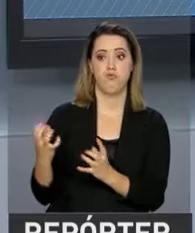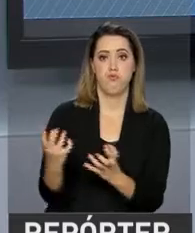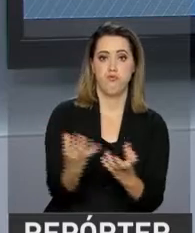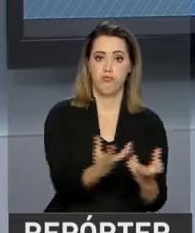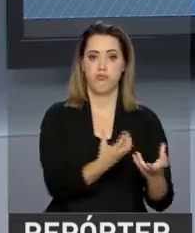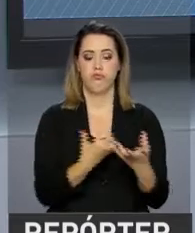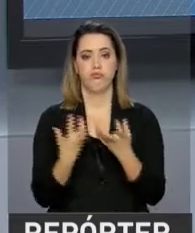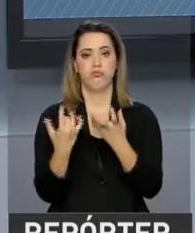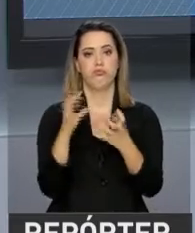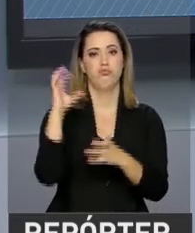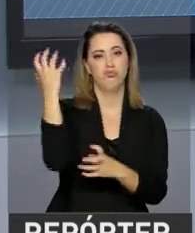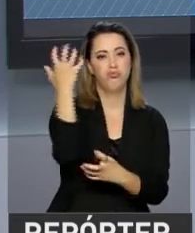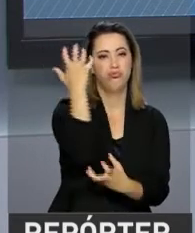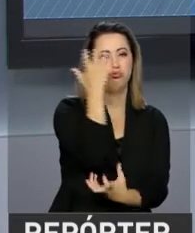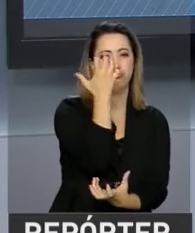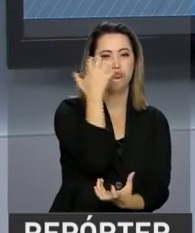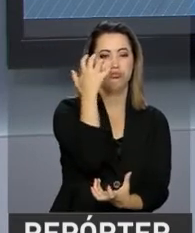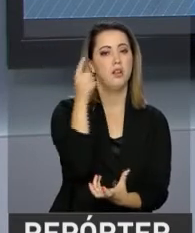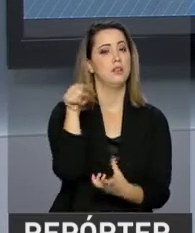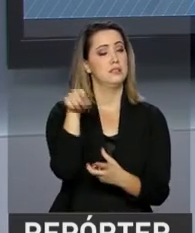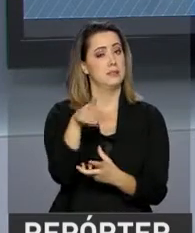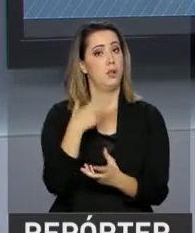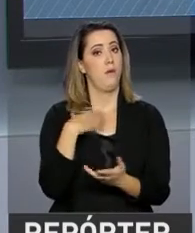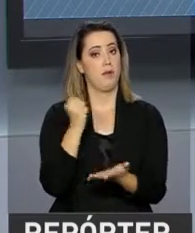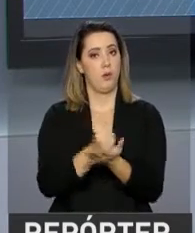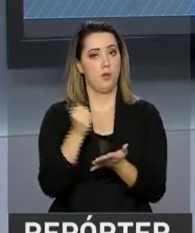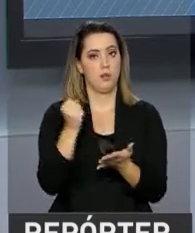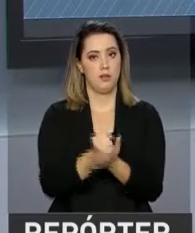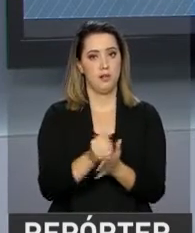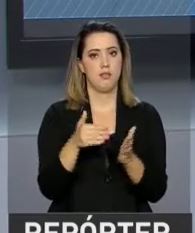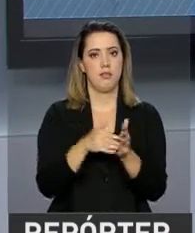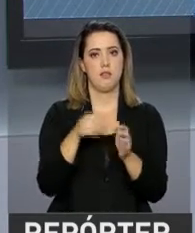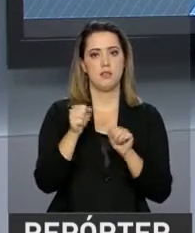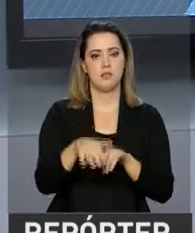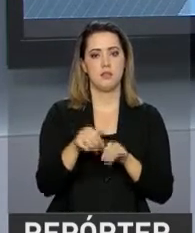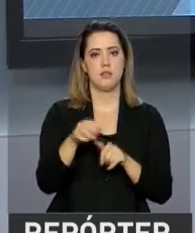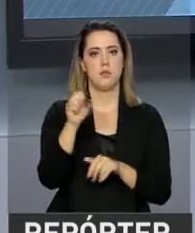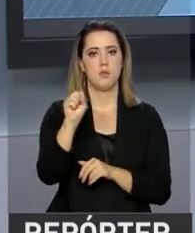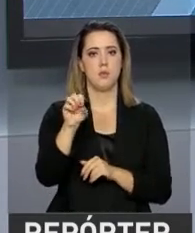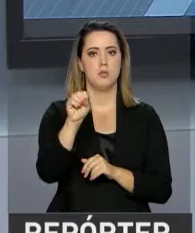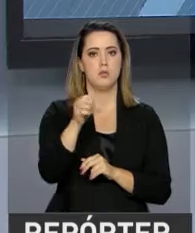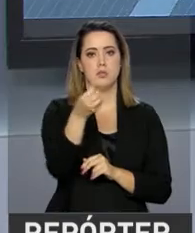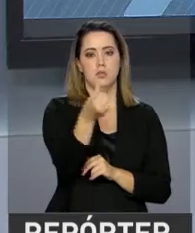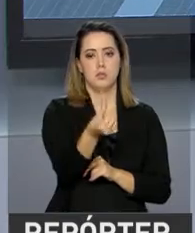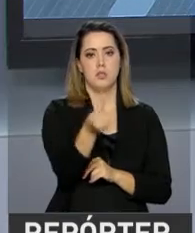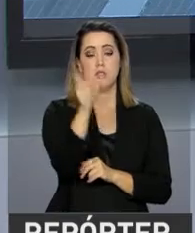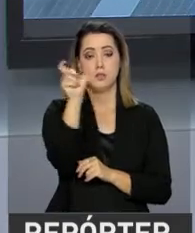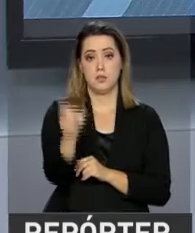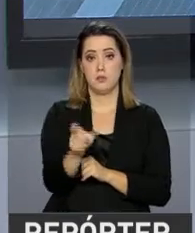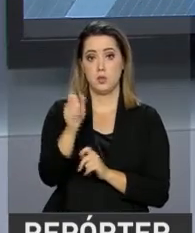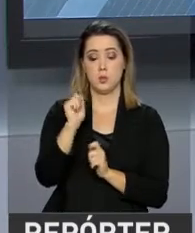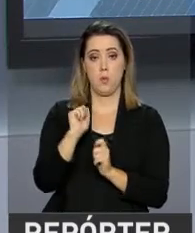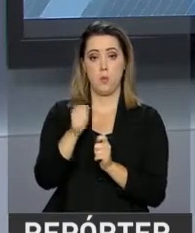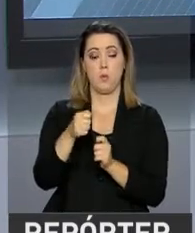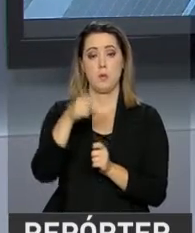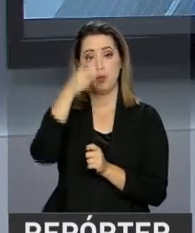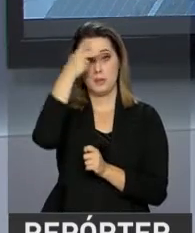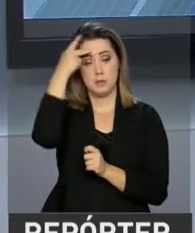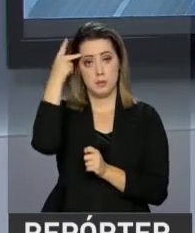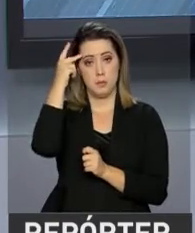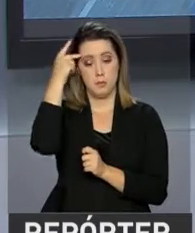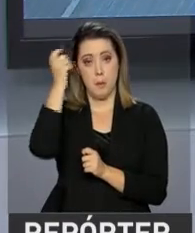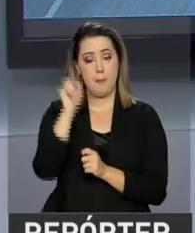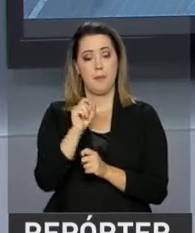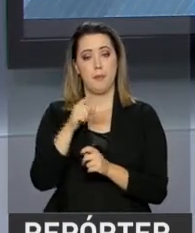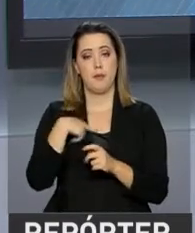combater o fogo e banda vai contratar temporariamente até setembro oitocentos e oitenta e seis brigadistas os profissionais vão ser